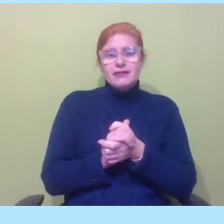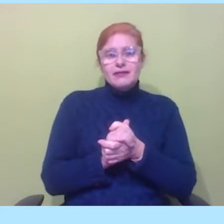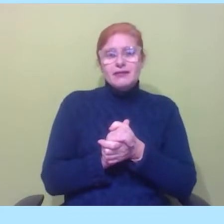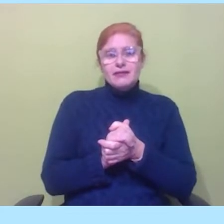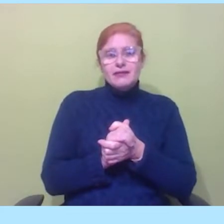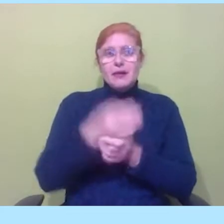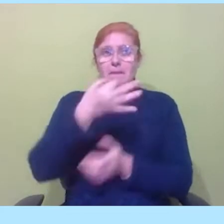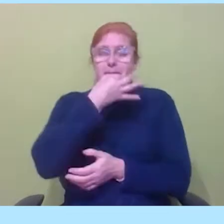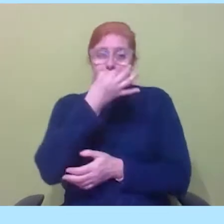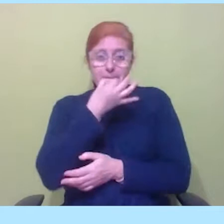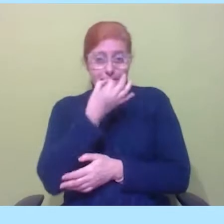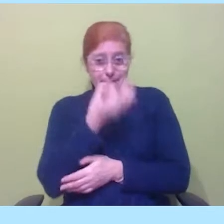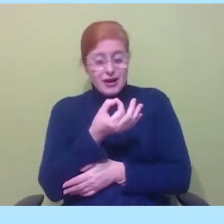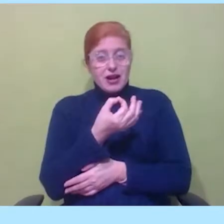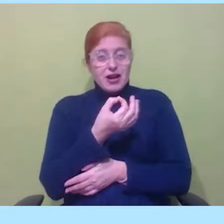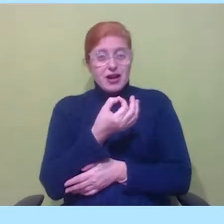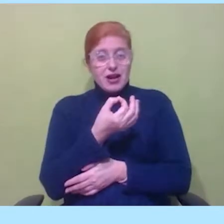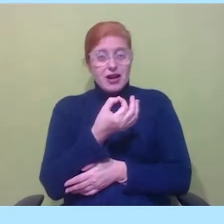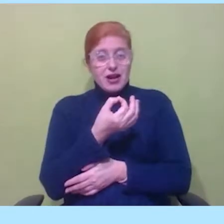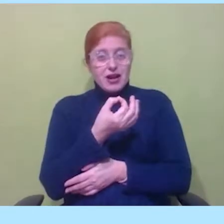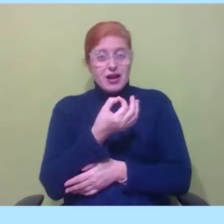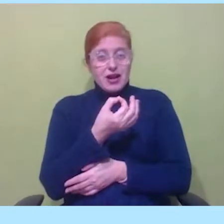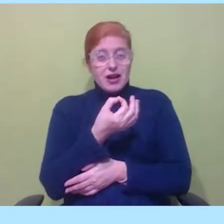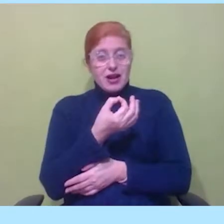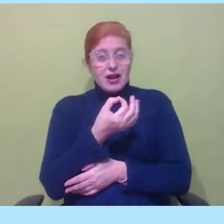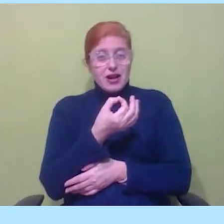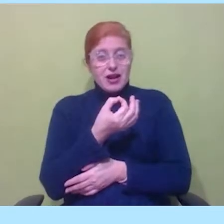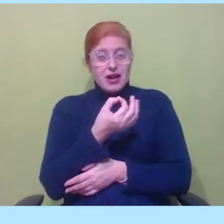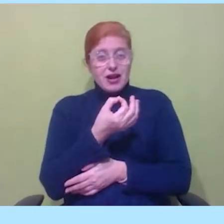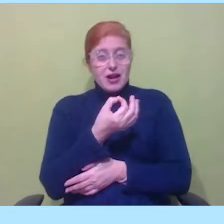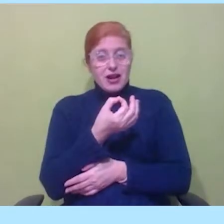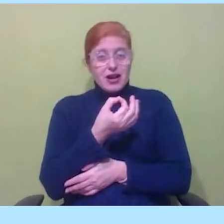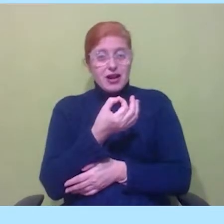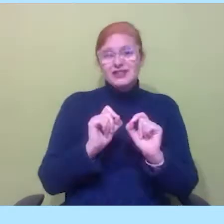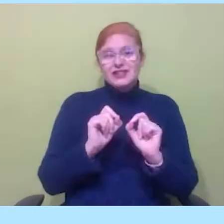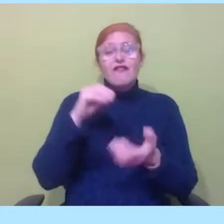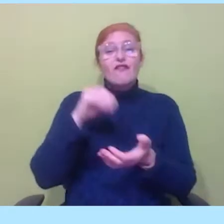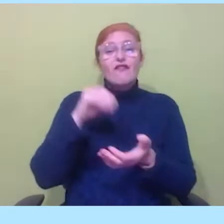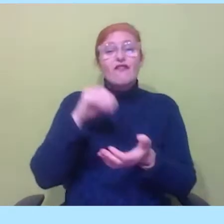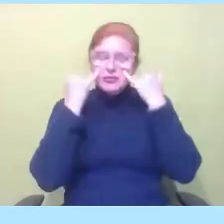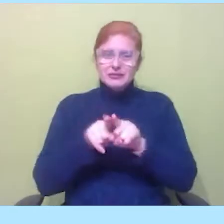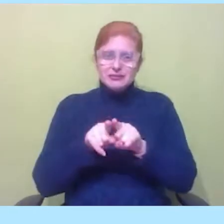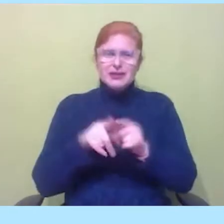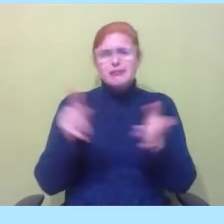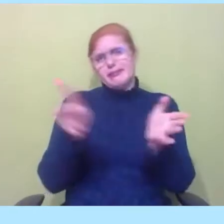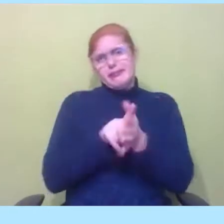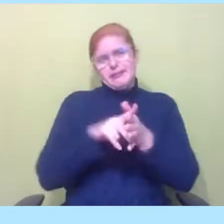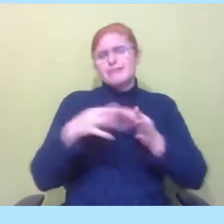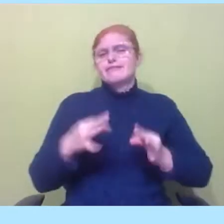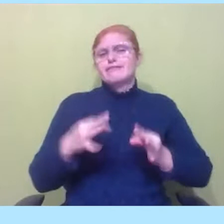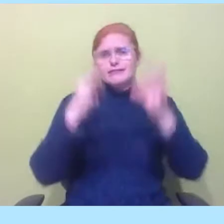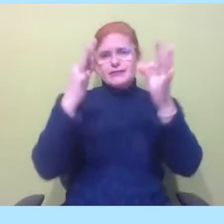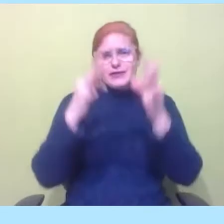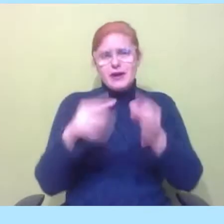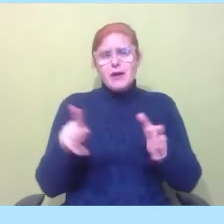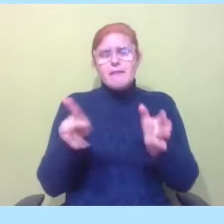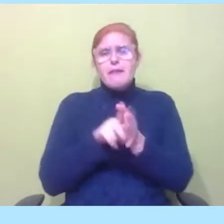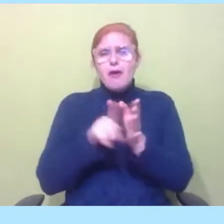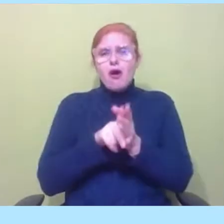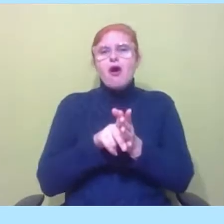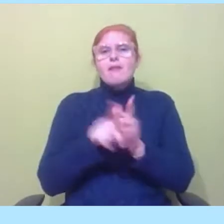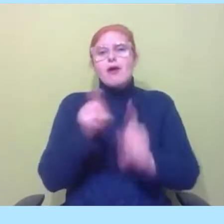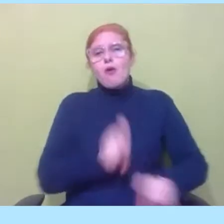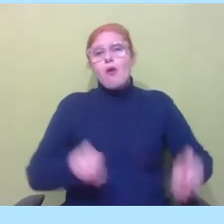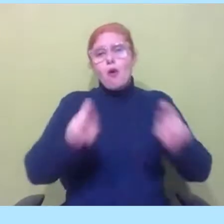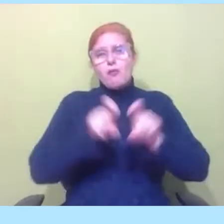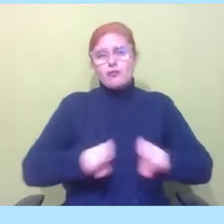que tanto a desinformação quanto a própria tecnologia, a própria computação, foram